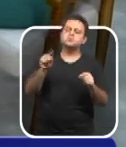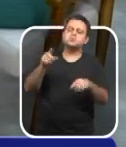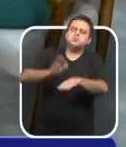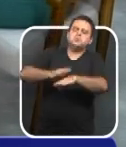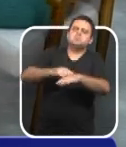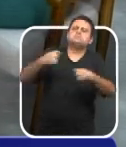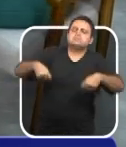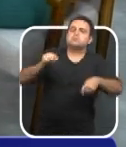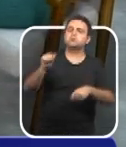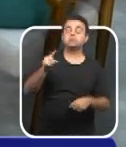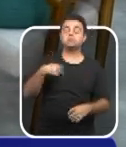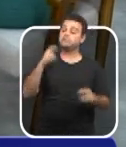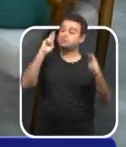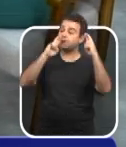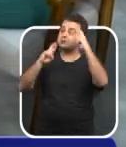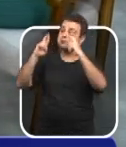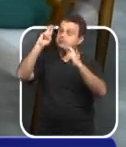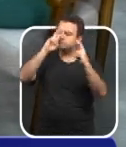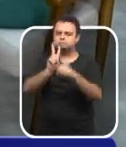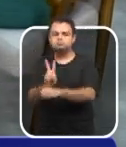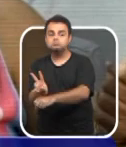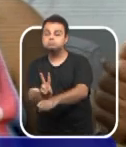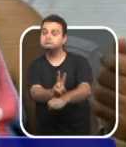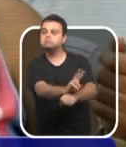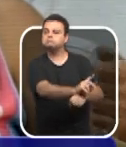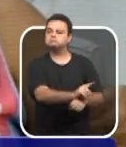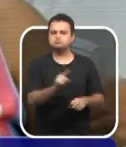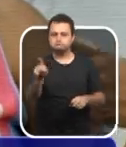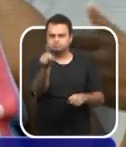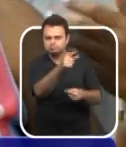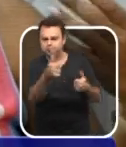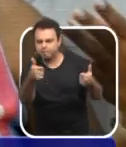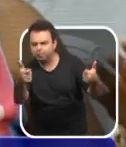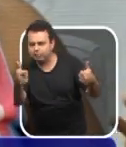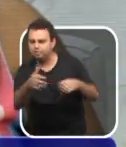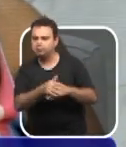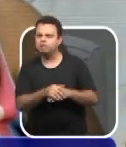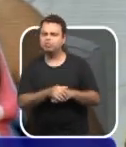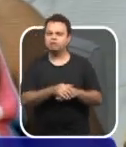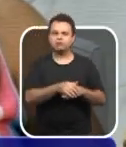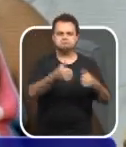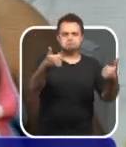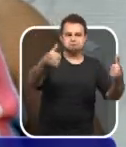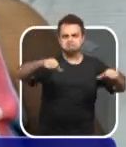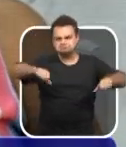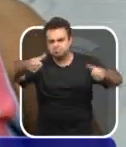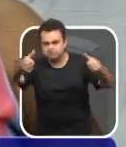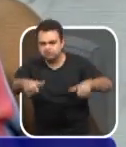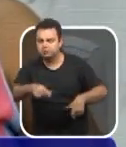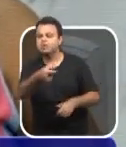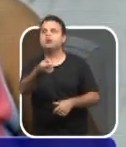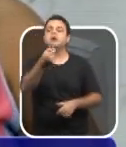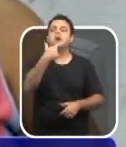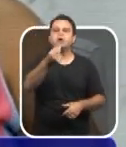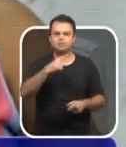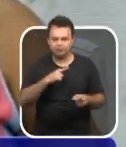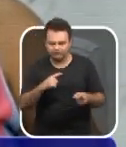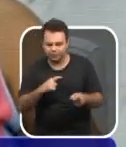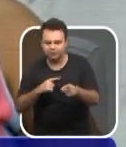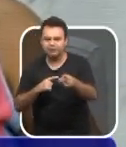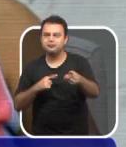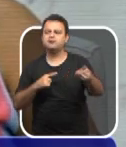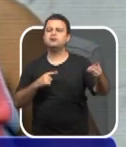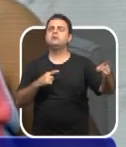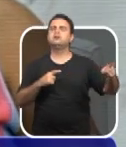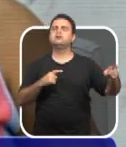fiscalização é estar presente. Como que está o tratamento? Qual é o período de tratamento? É medicação que está tendo? Está